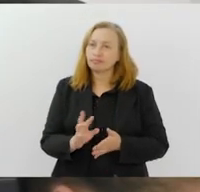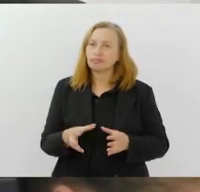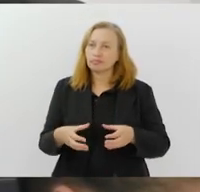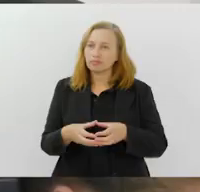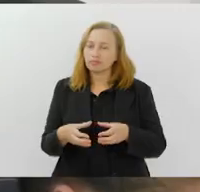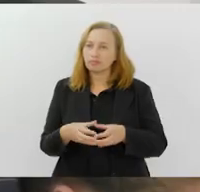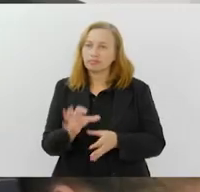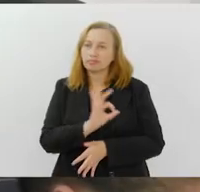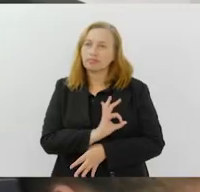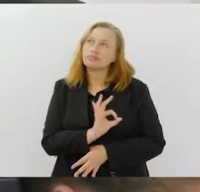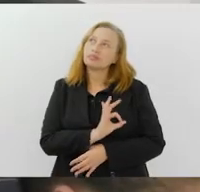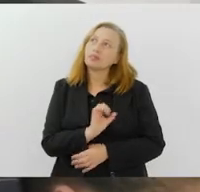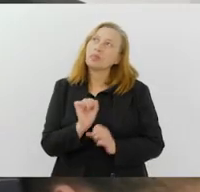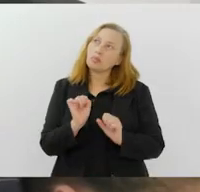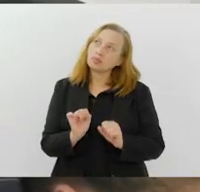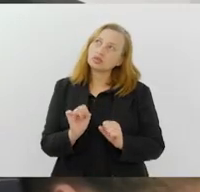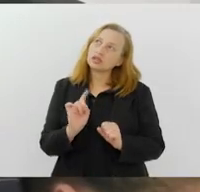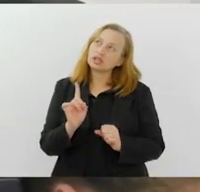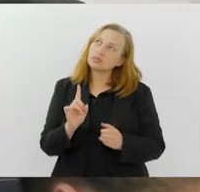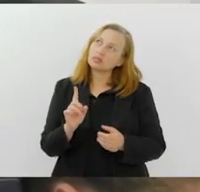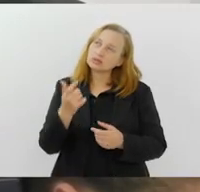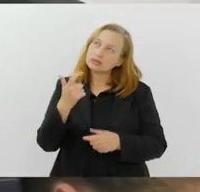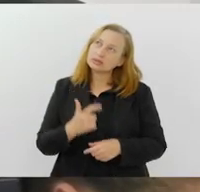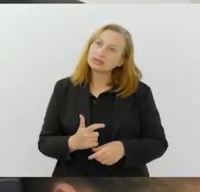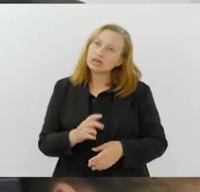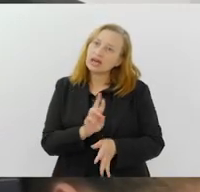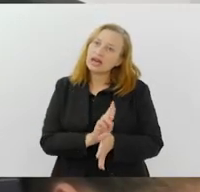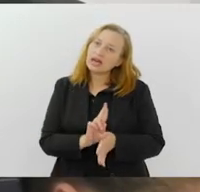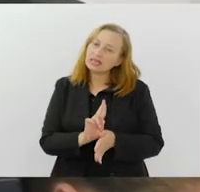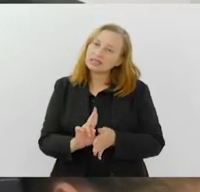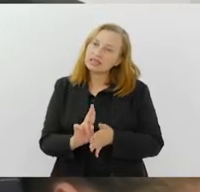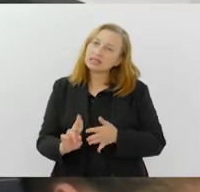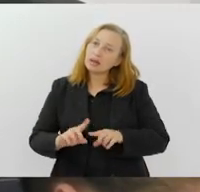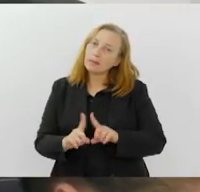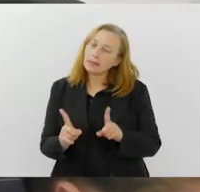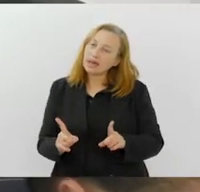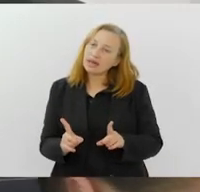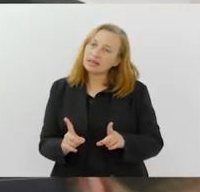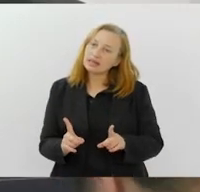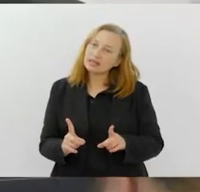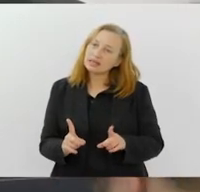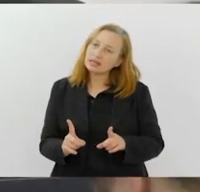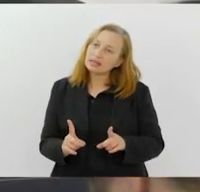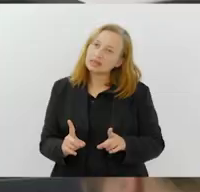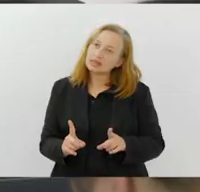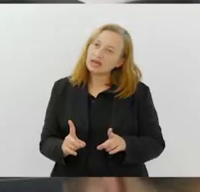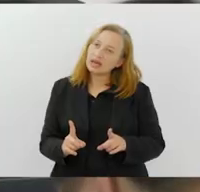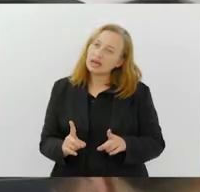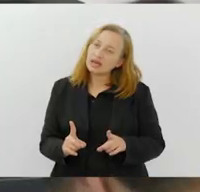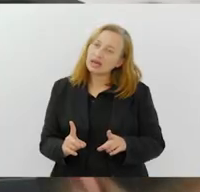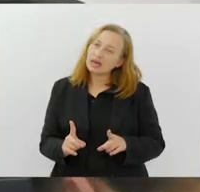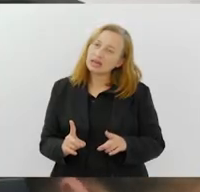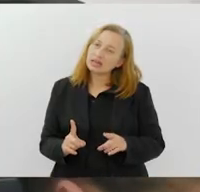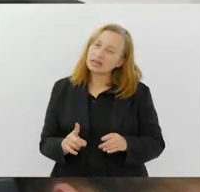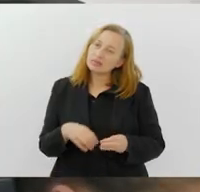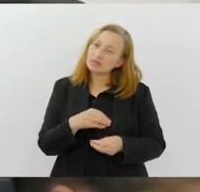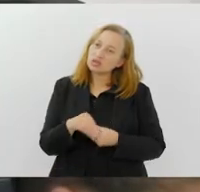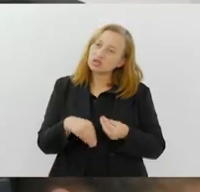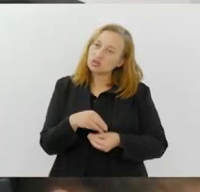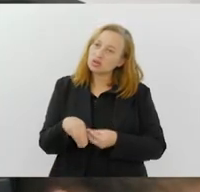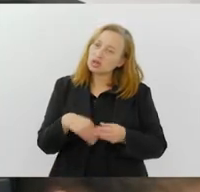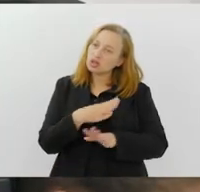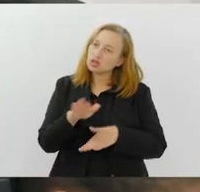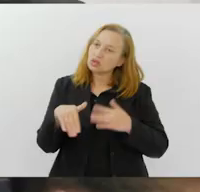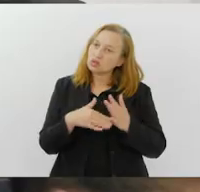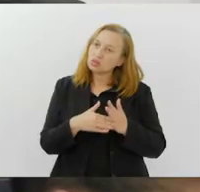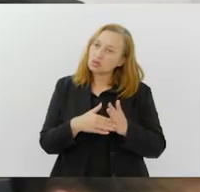pode até não ser racista Mas ela está carcomida e envolvida em todas as